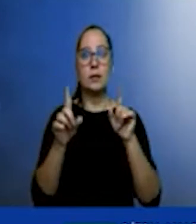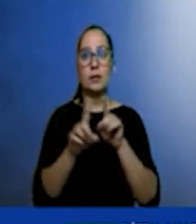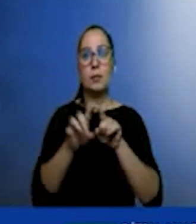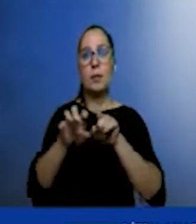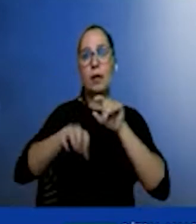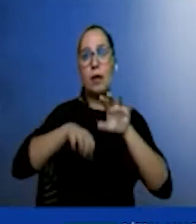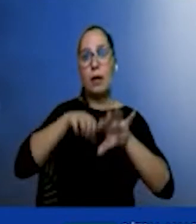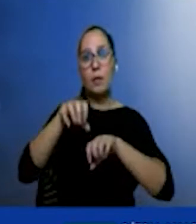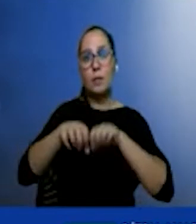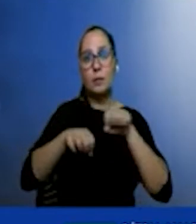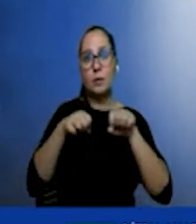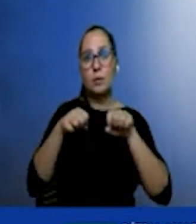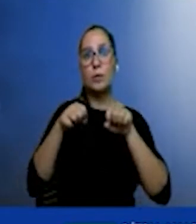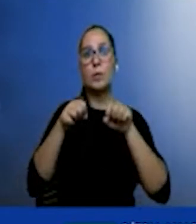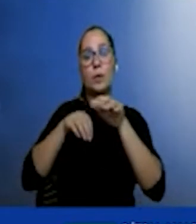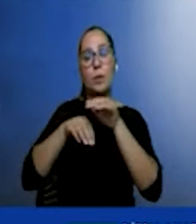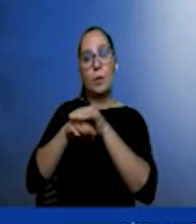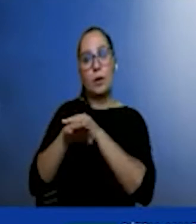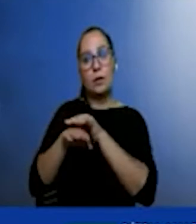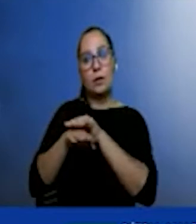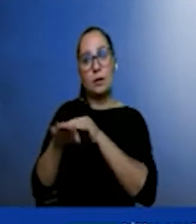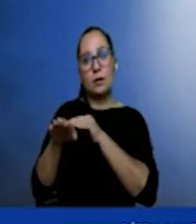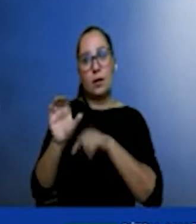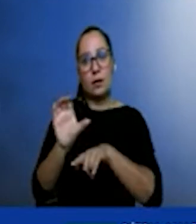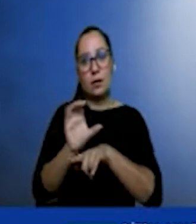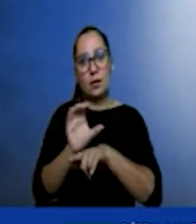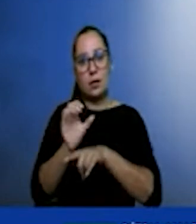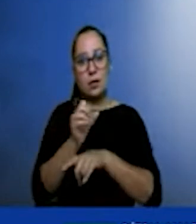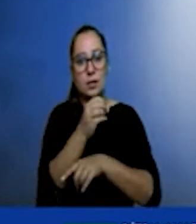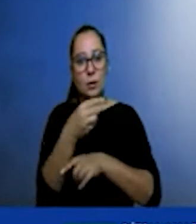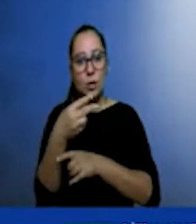e armazenamento de CO2 e